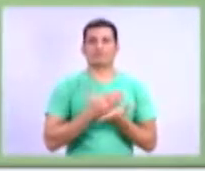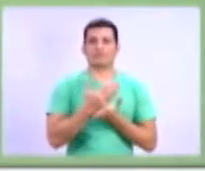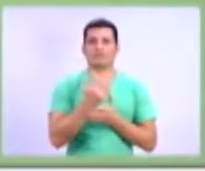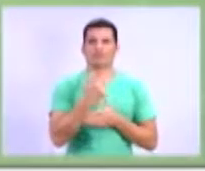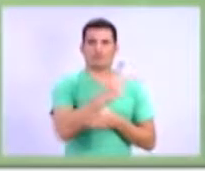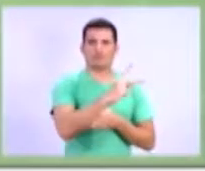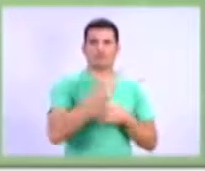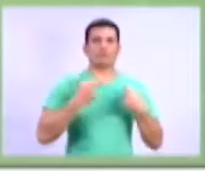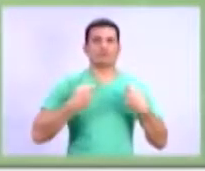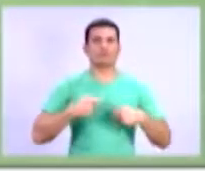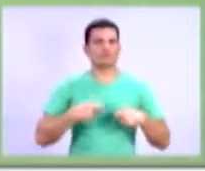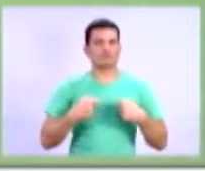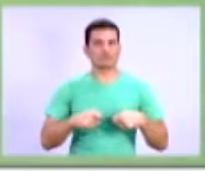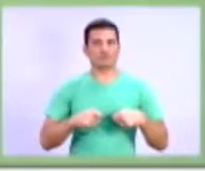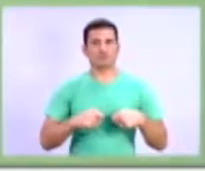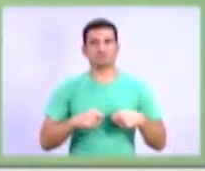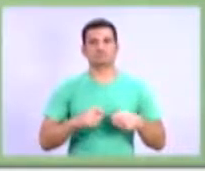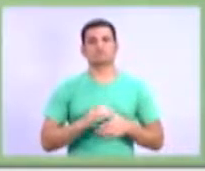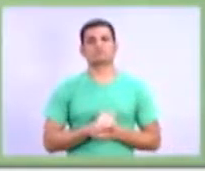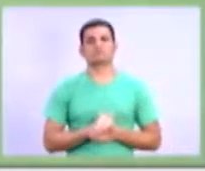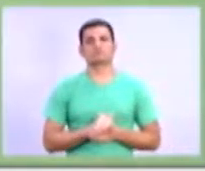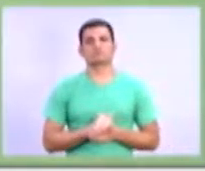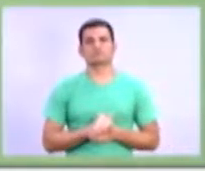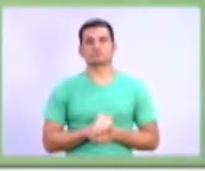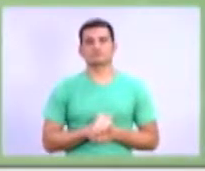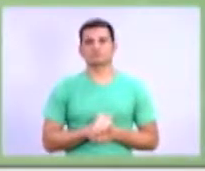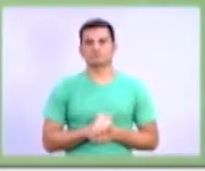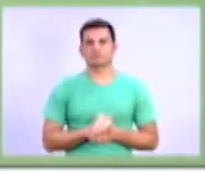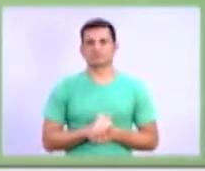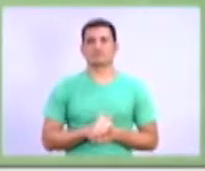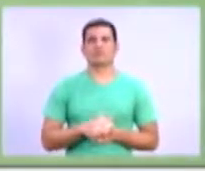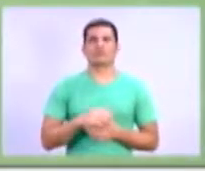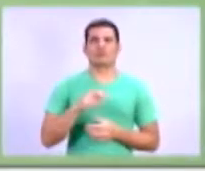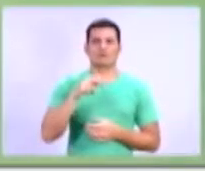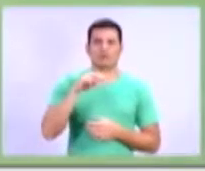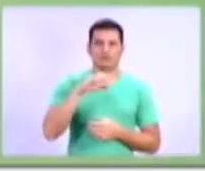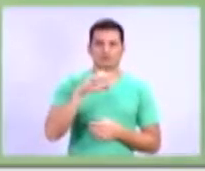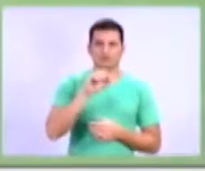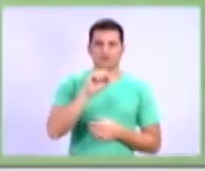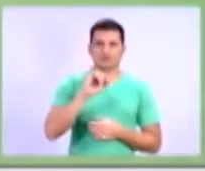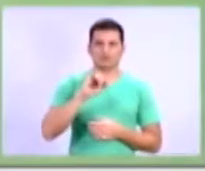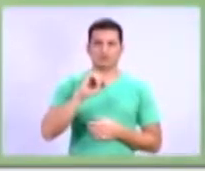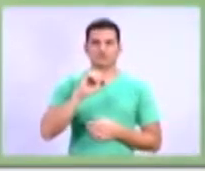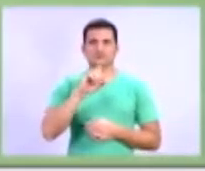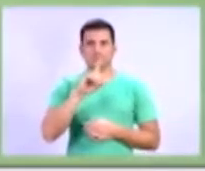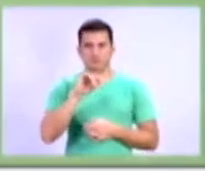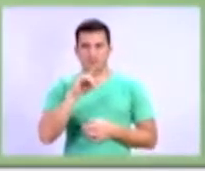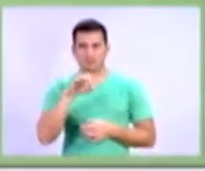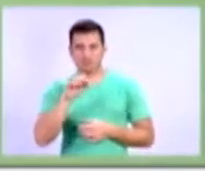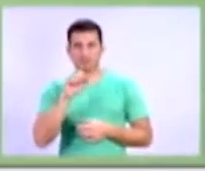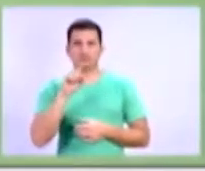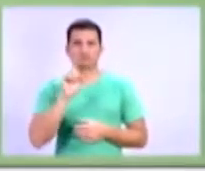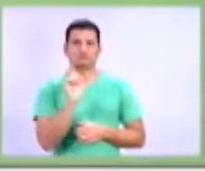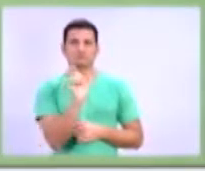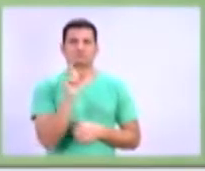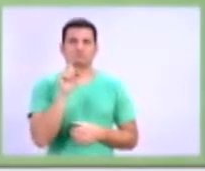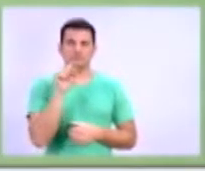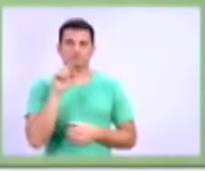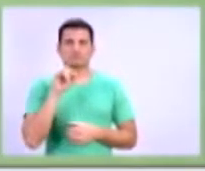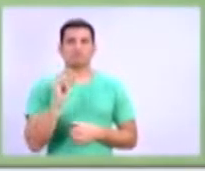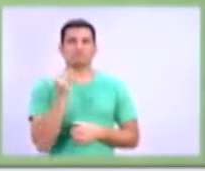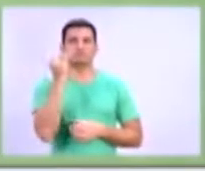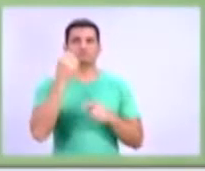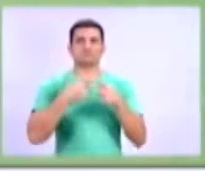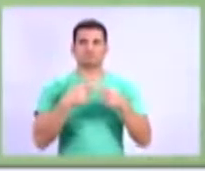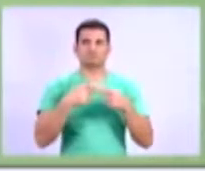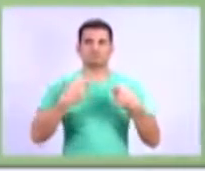suas necessidades. Olha, isso aqui é muito importante a gente perceber isso aqui. Por quê? Porque as